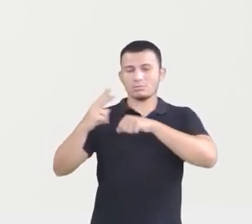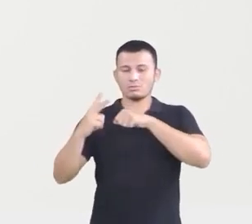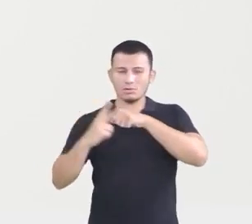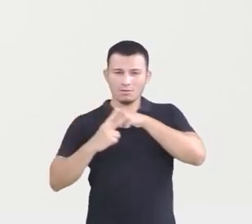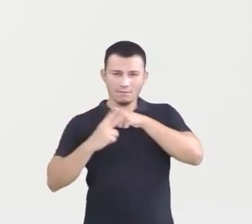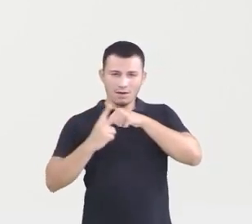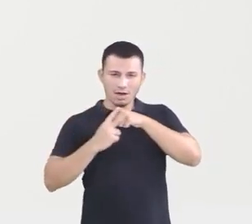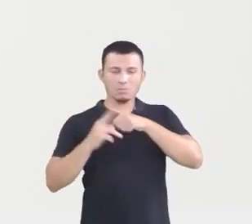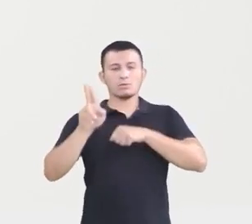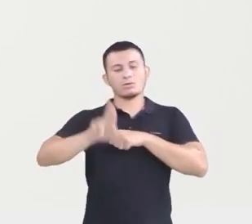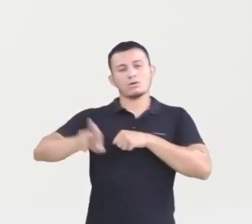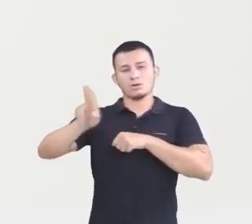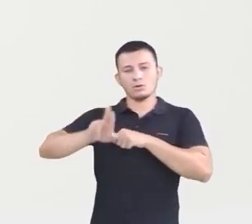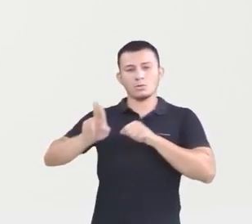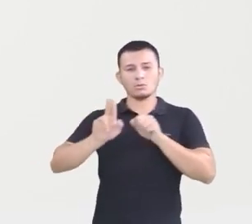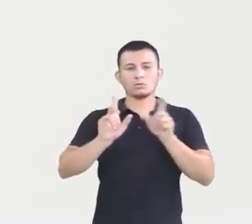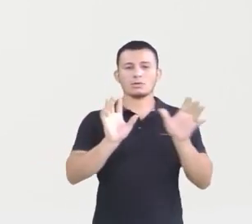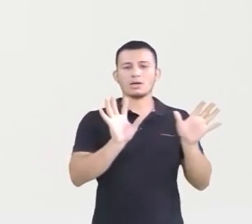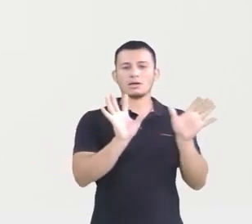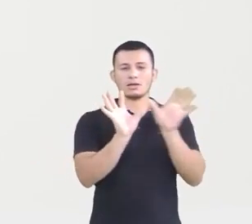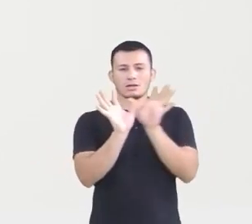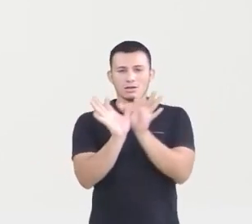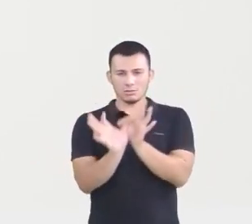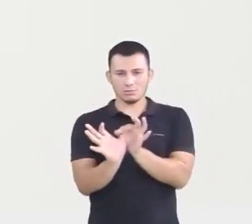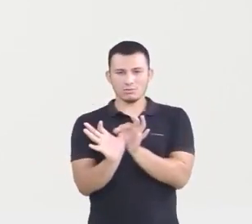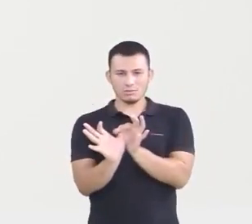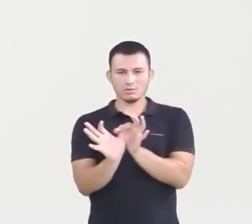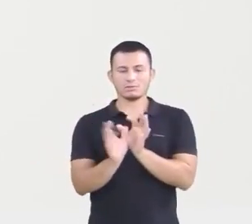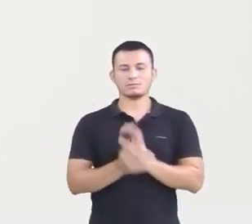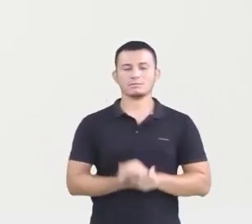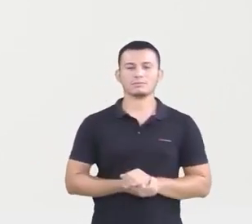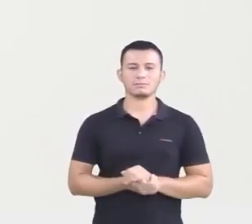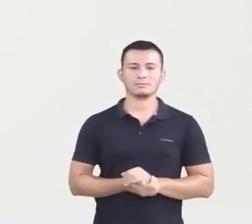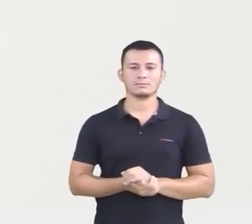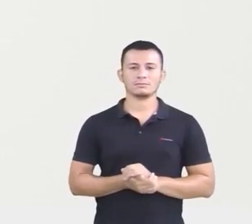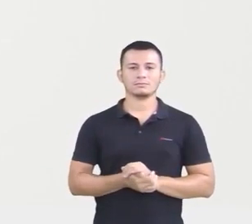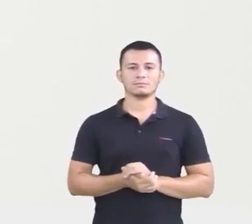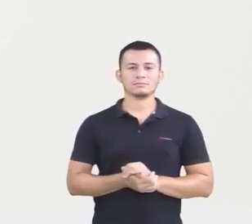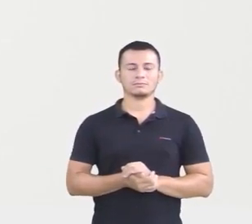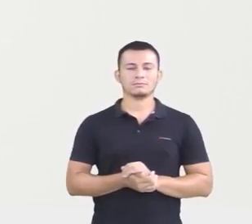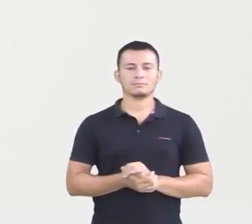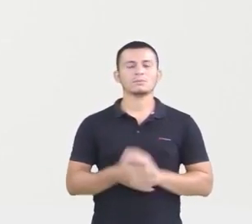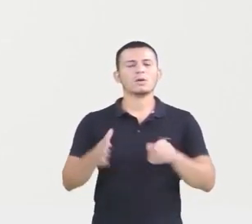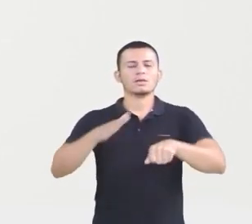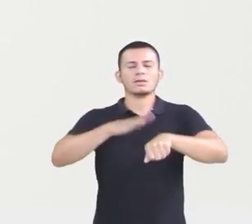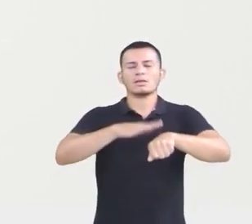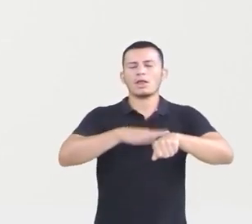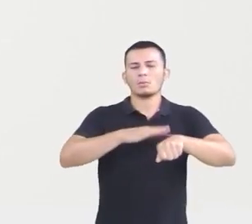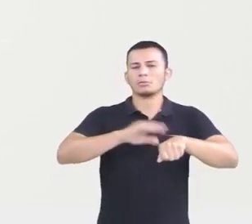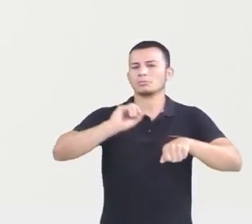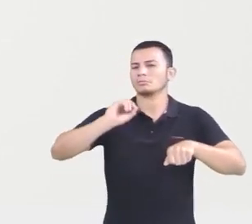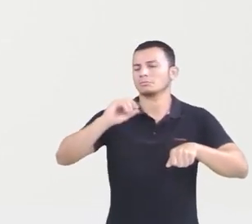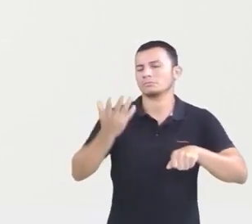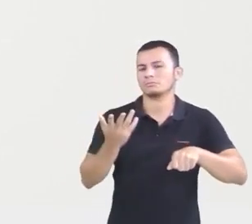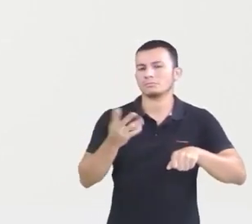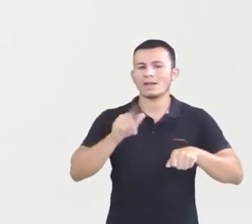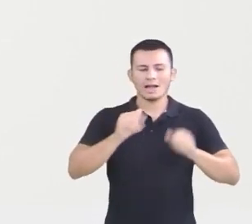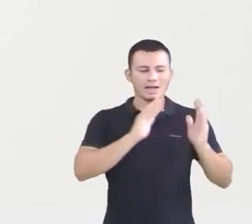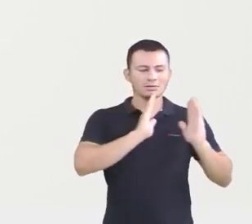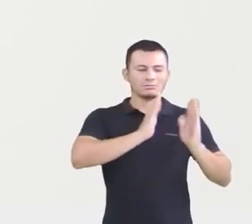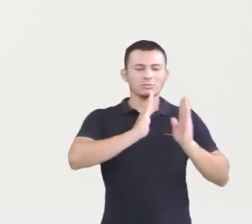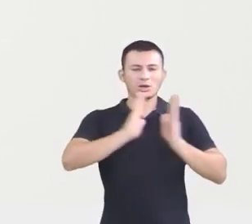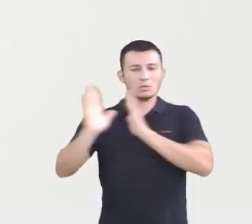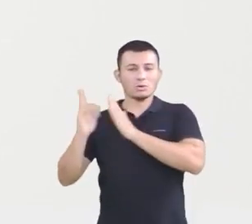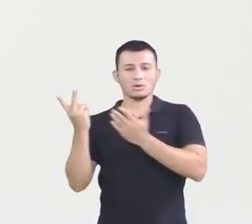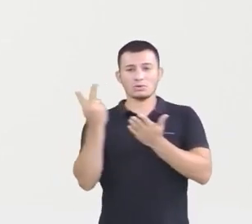e o uso de conjunções. Bom, as flexões de tempo, por exemplo, servem para indicar a sequência de